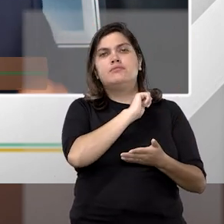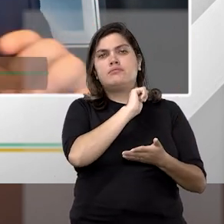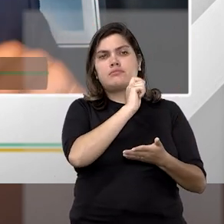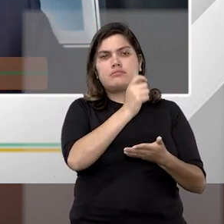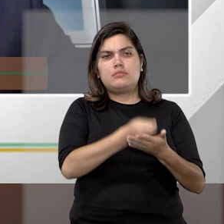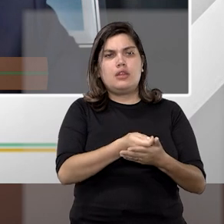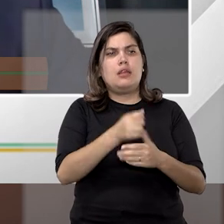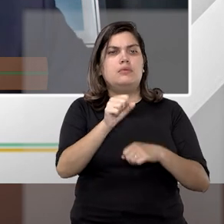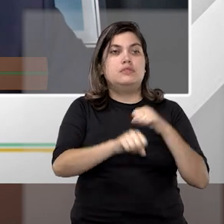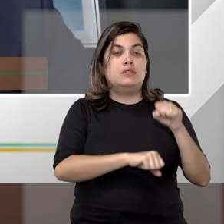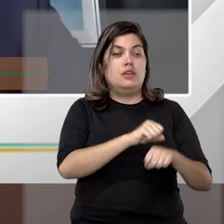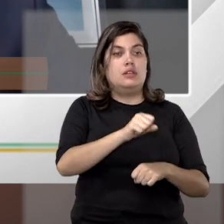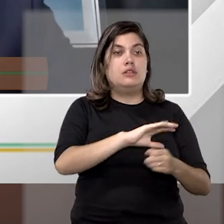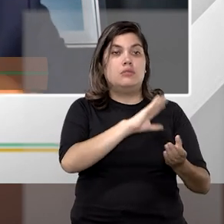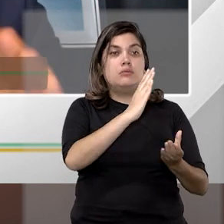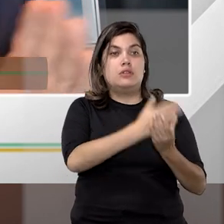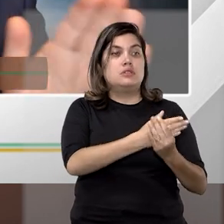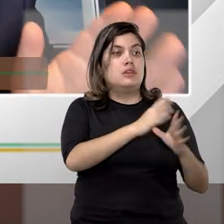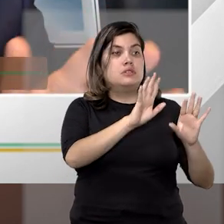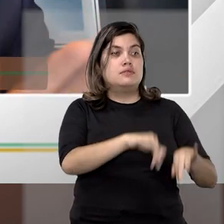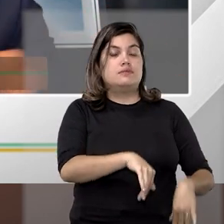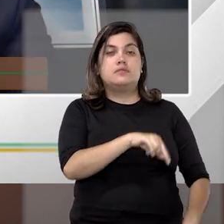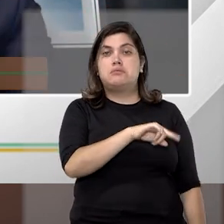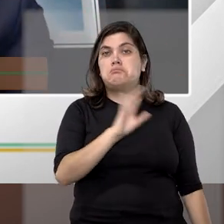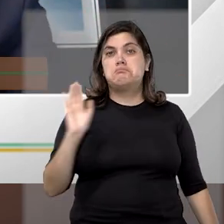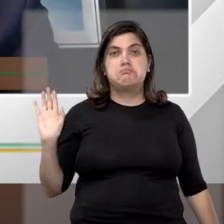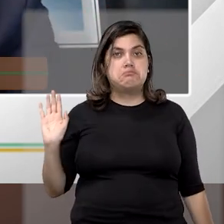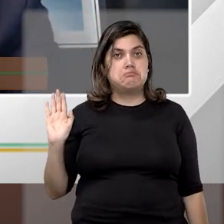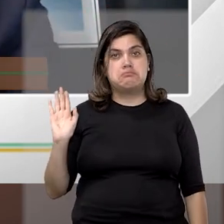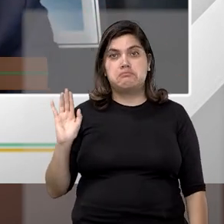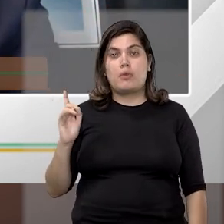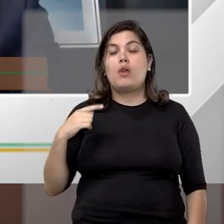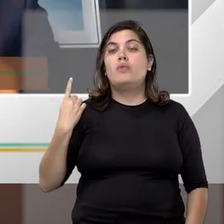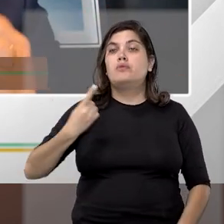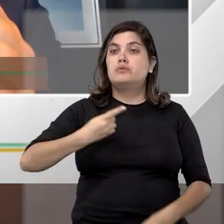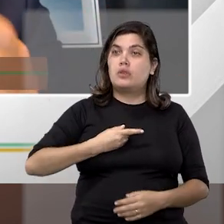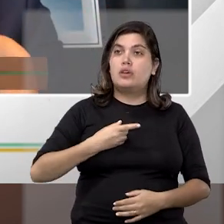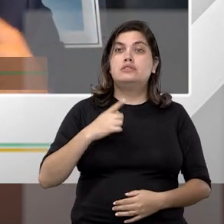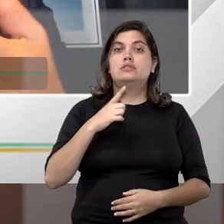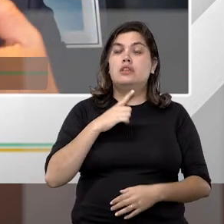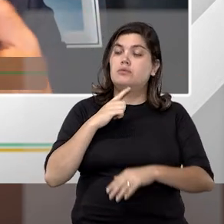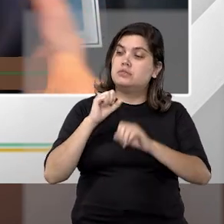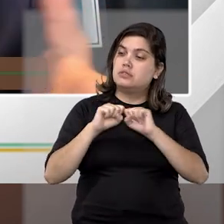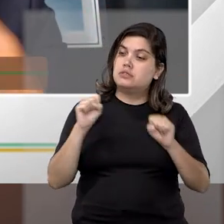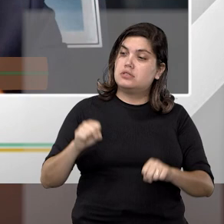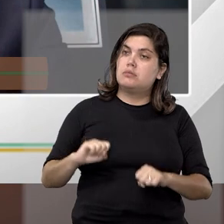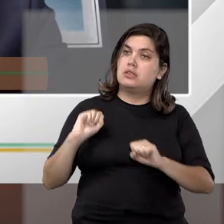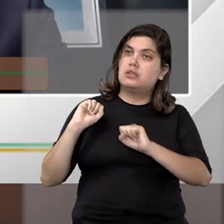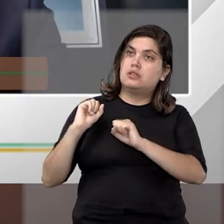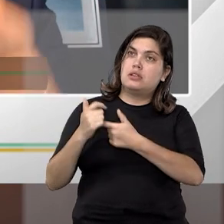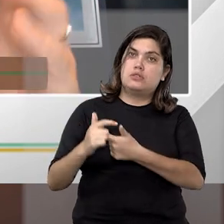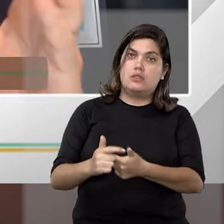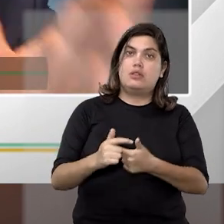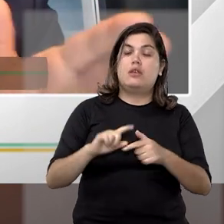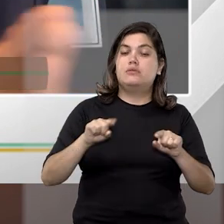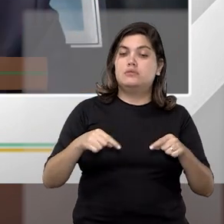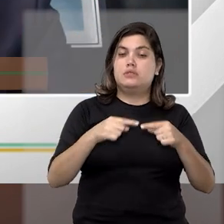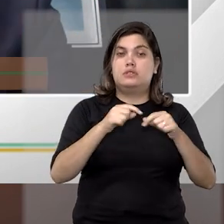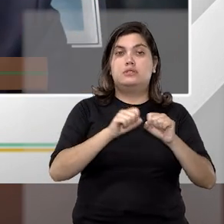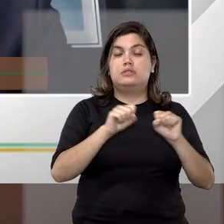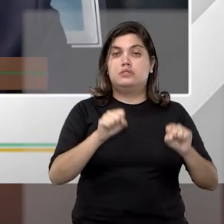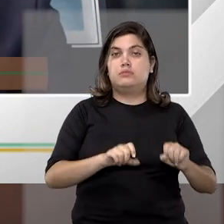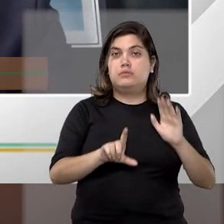que ela gastou indenizar bicicleta o processo vai terminar aí então nós temos um sistema tradicional